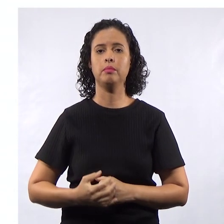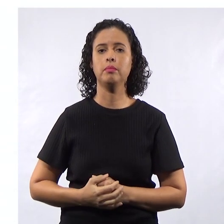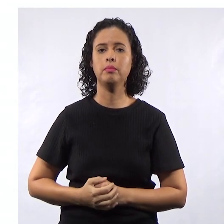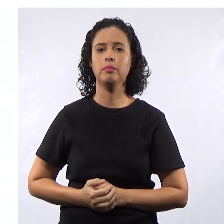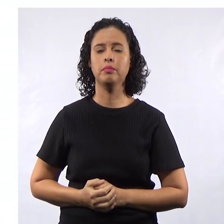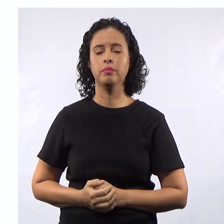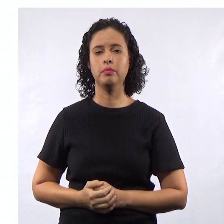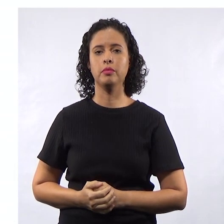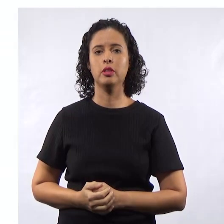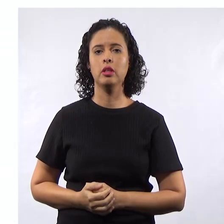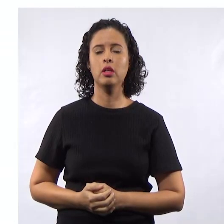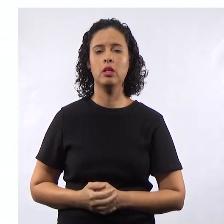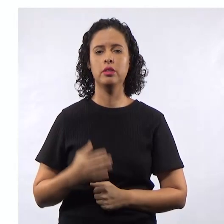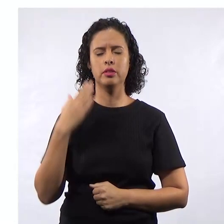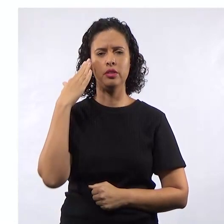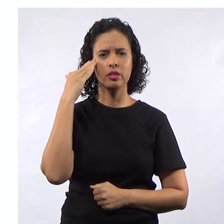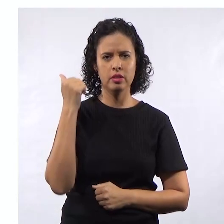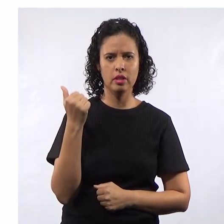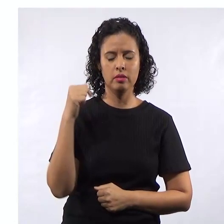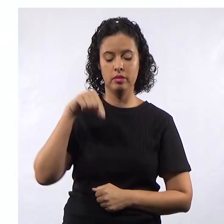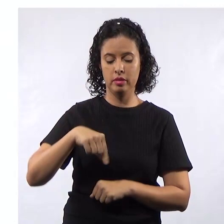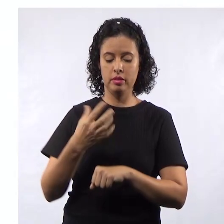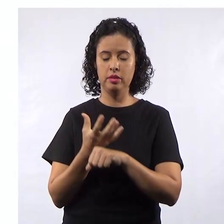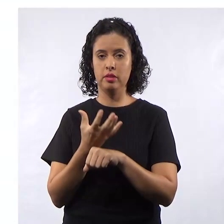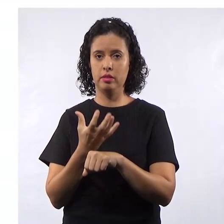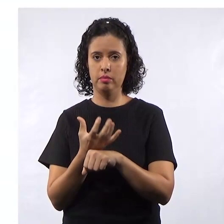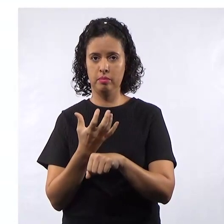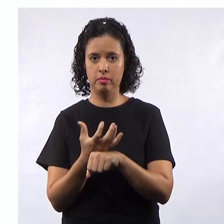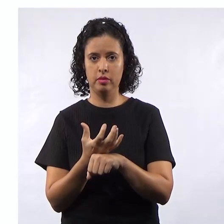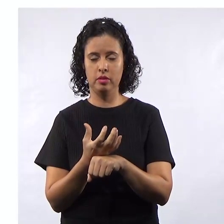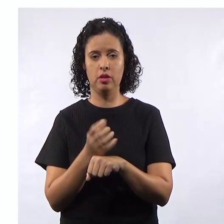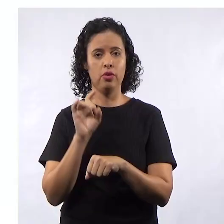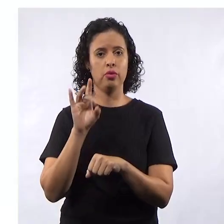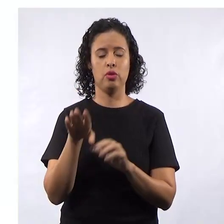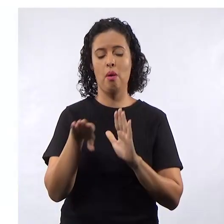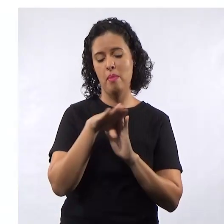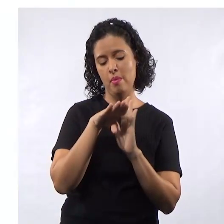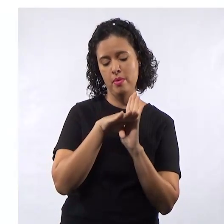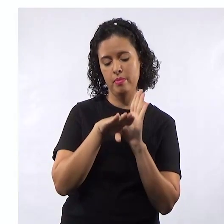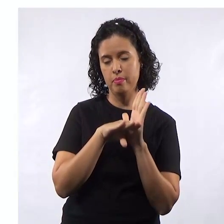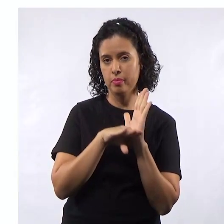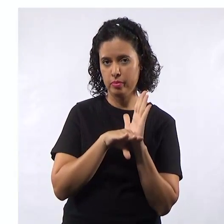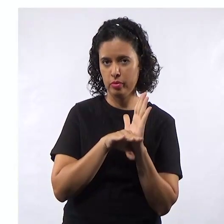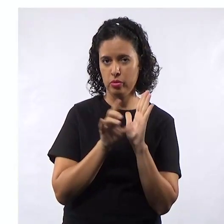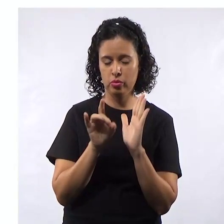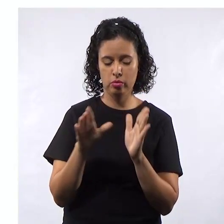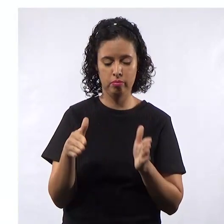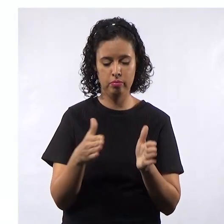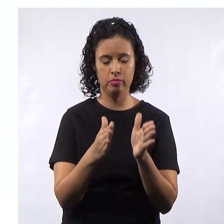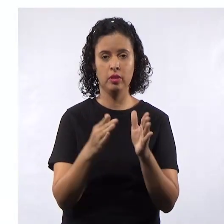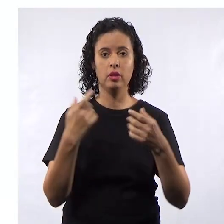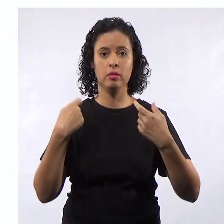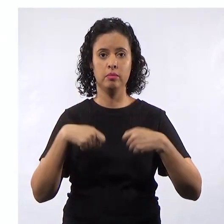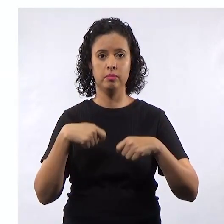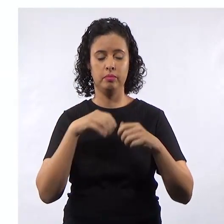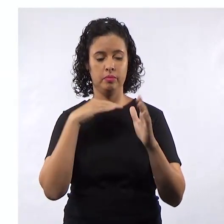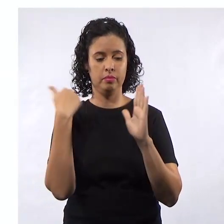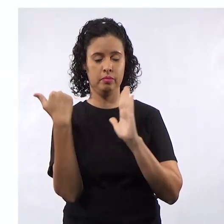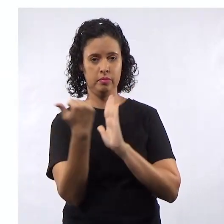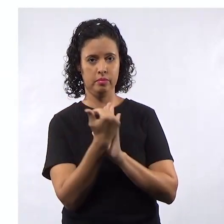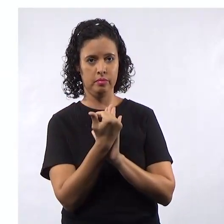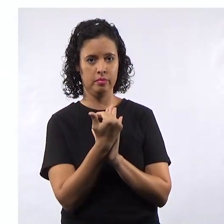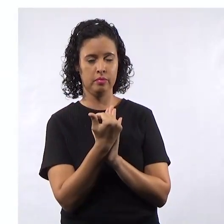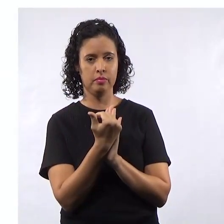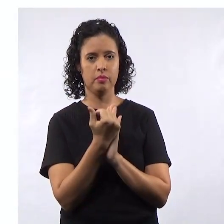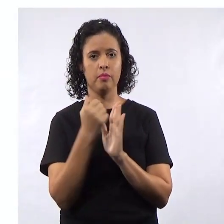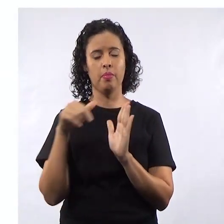certo? Porque sabemos que o roteiro da disciplina é um mero roteiro, vocês precisam de fato seguir o que está no roteiro, ou seja,